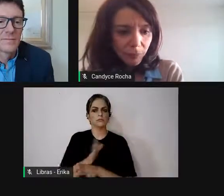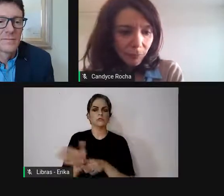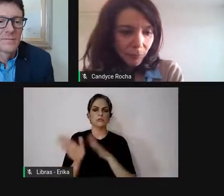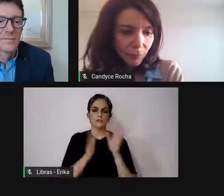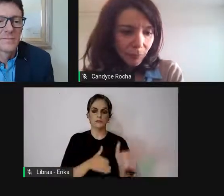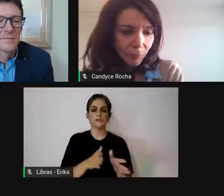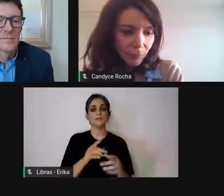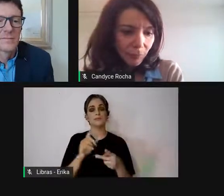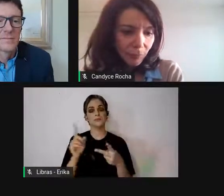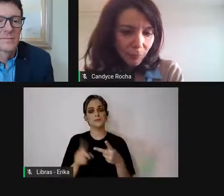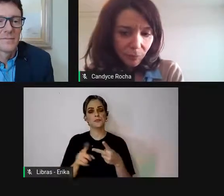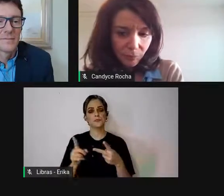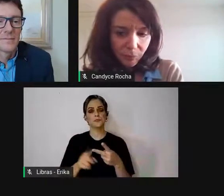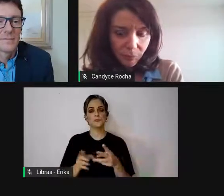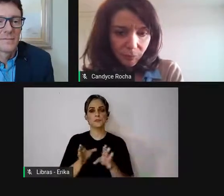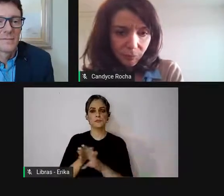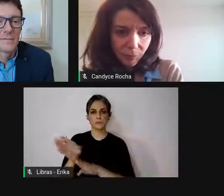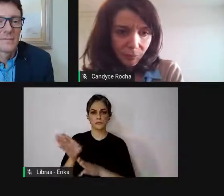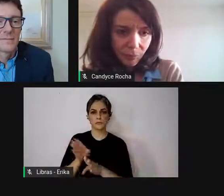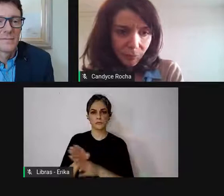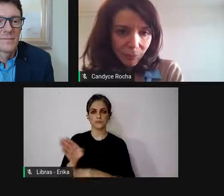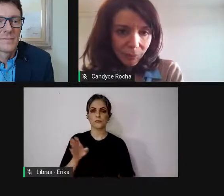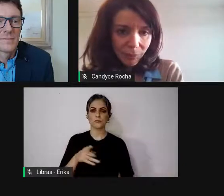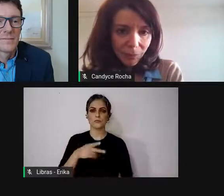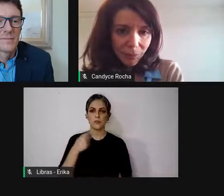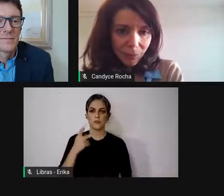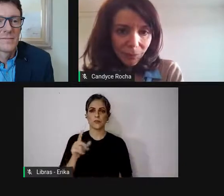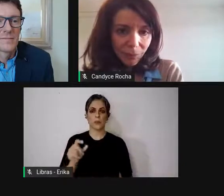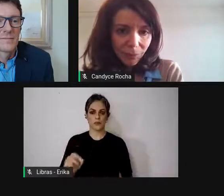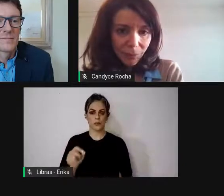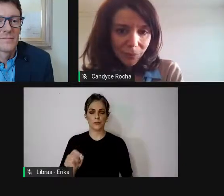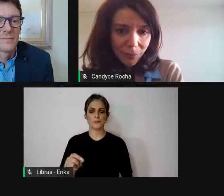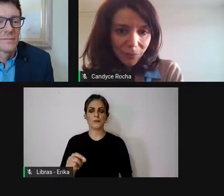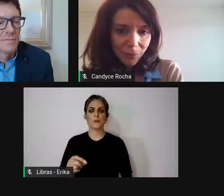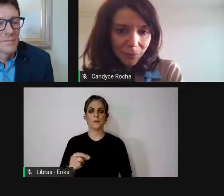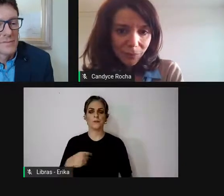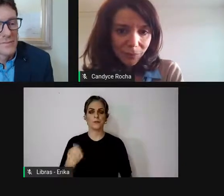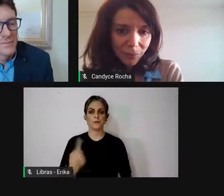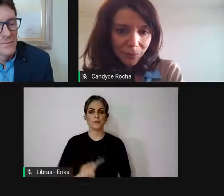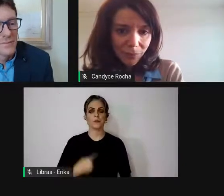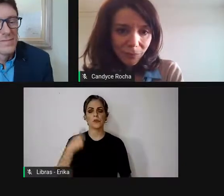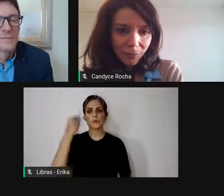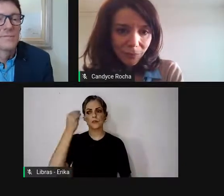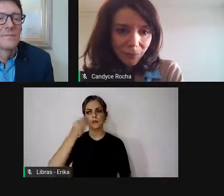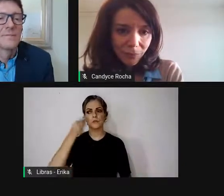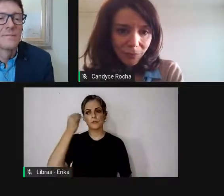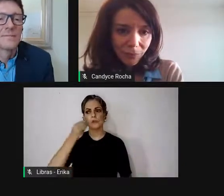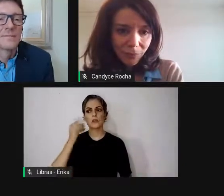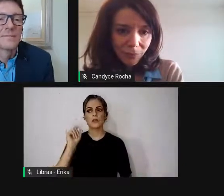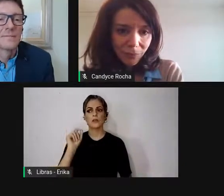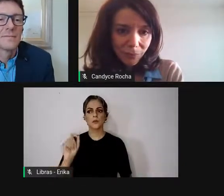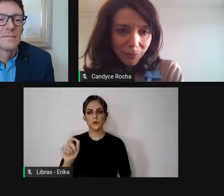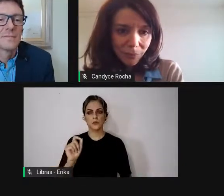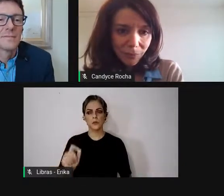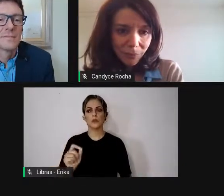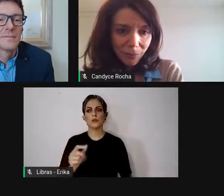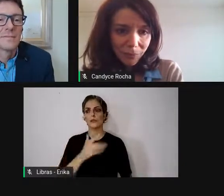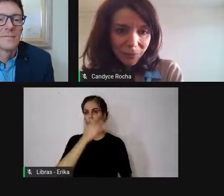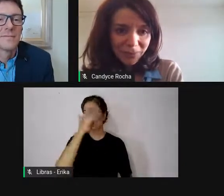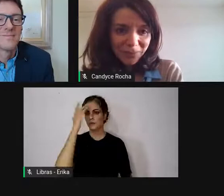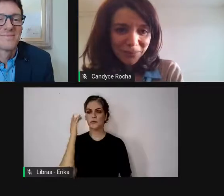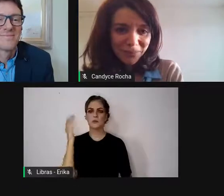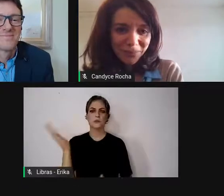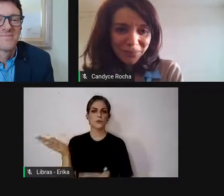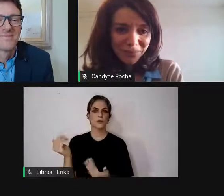assim, aproveita uma experiência. Muitos de nós, tem uma garotada que entra logo depois que sai da faculdade,